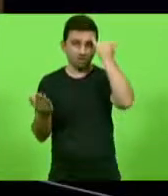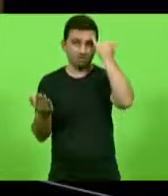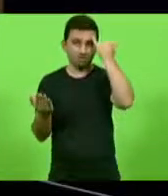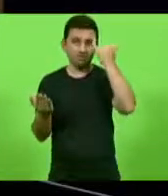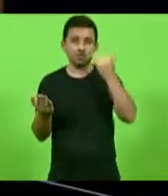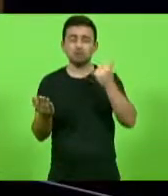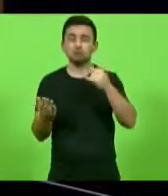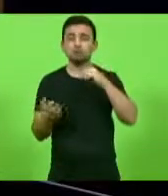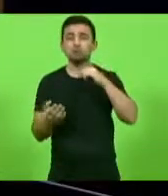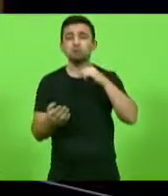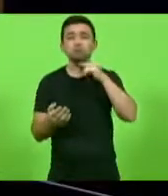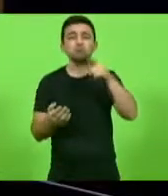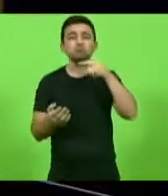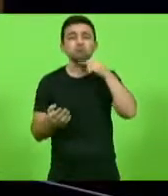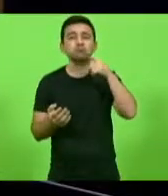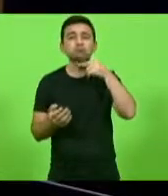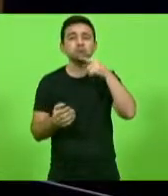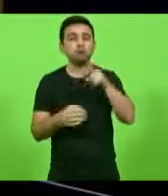deputado.